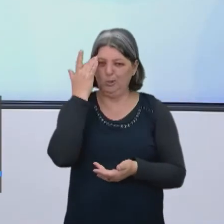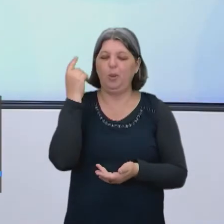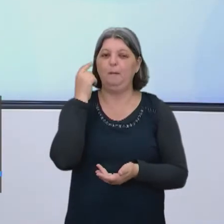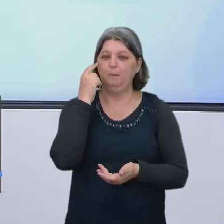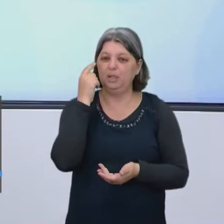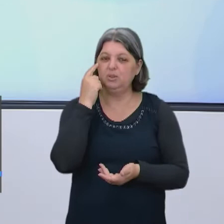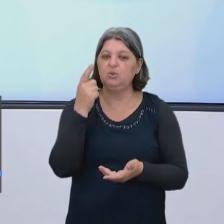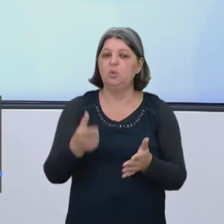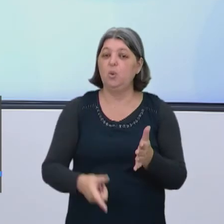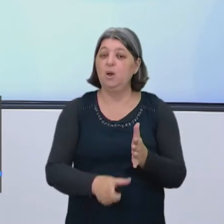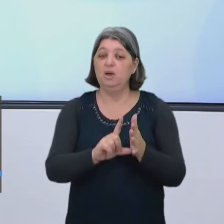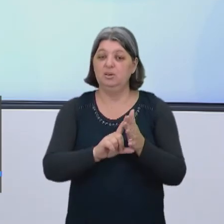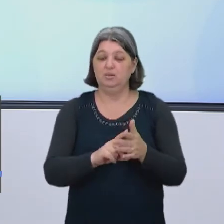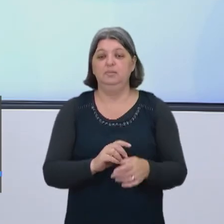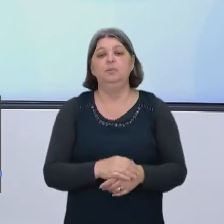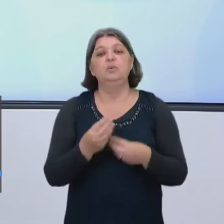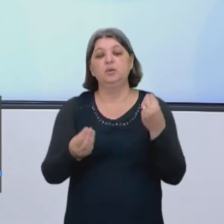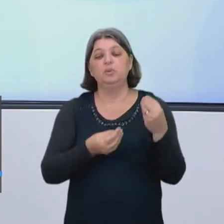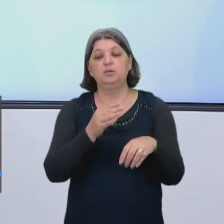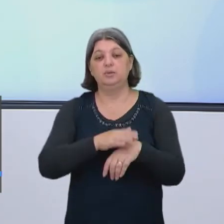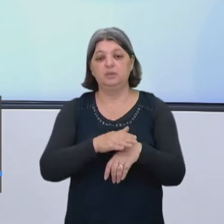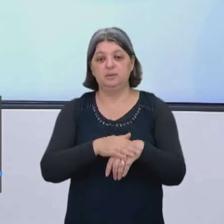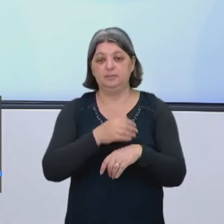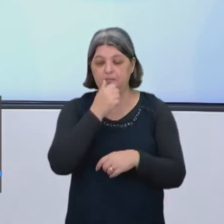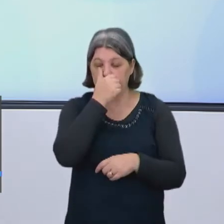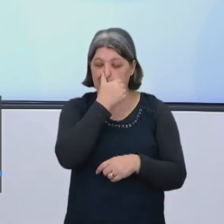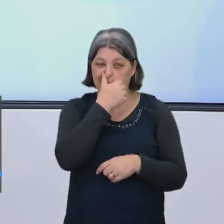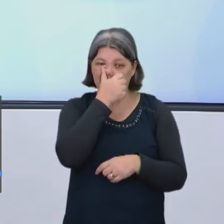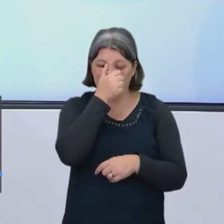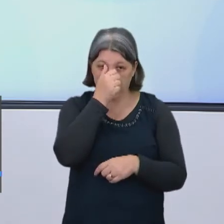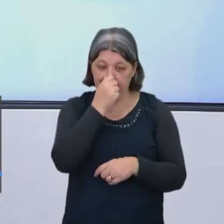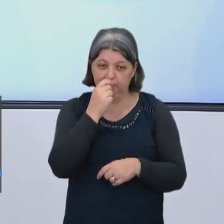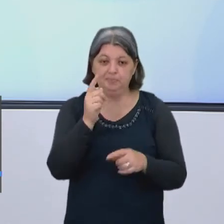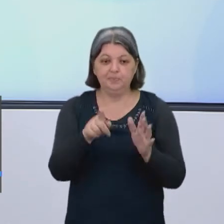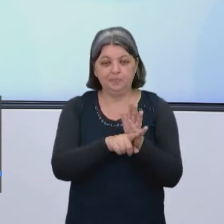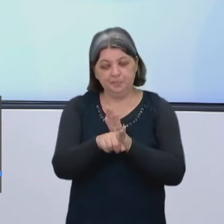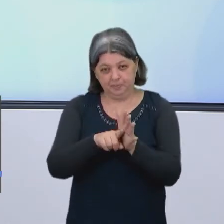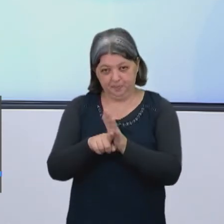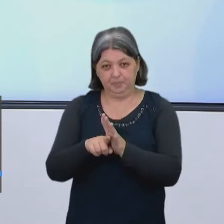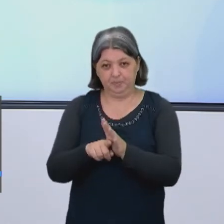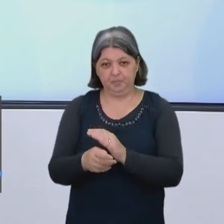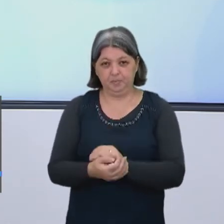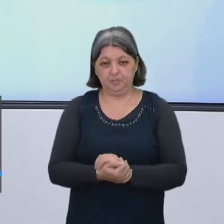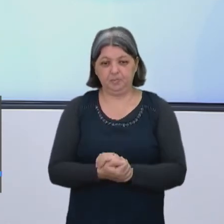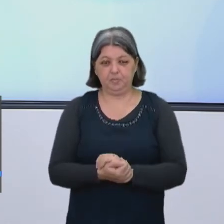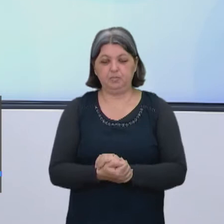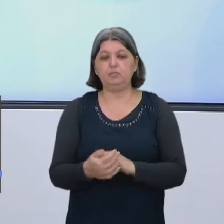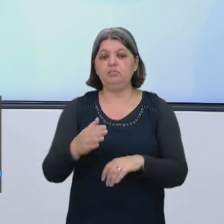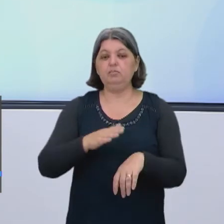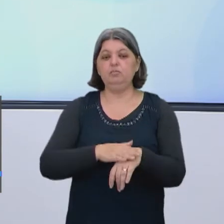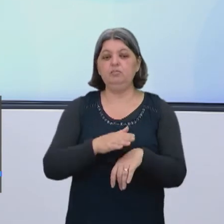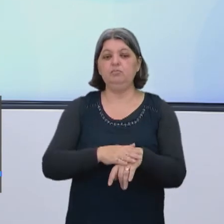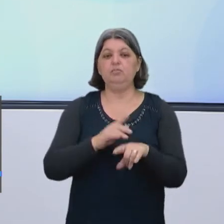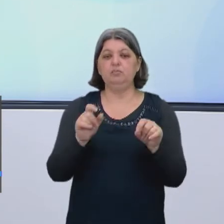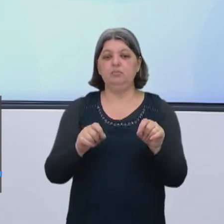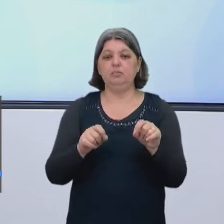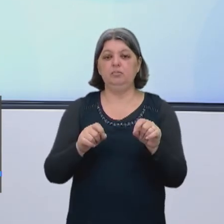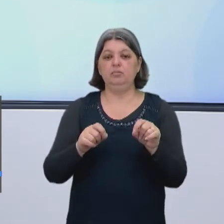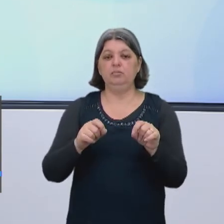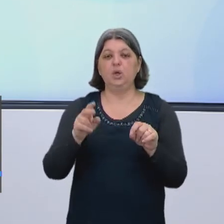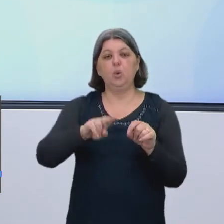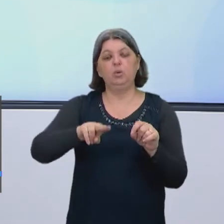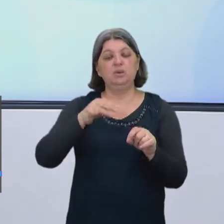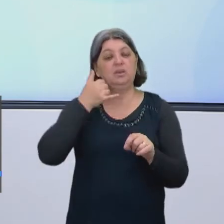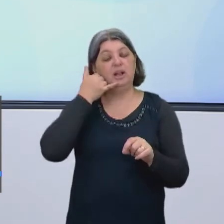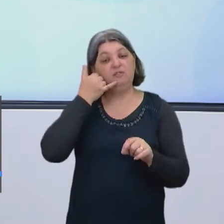quantas vezes, né? Principalmente esses questionamentos, né, que são feitos aí via